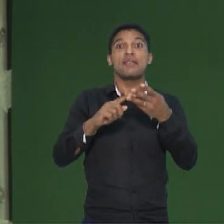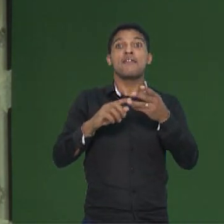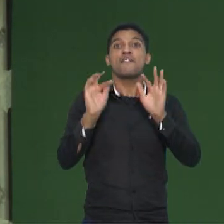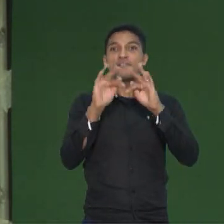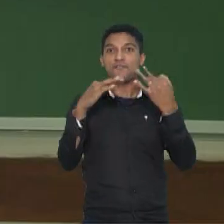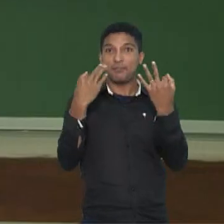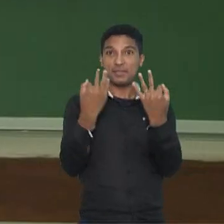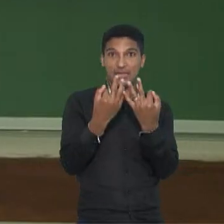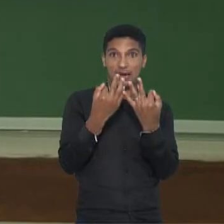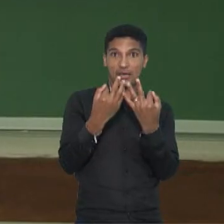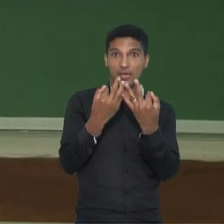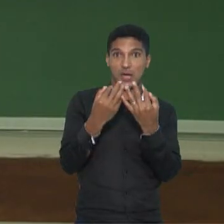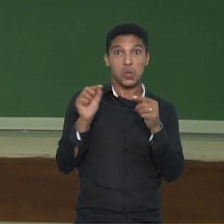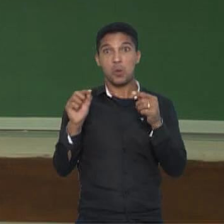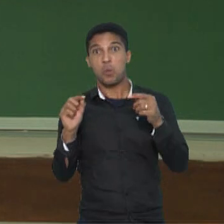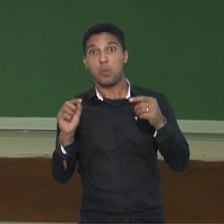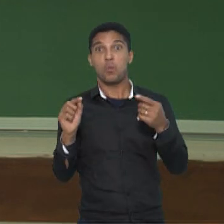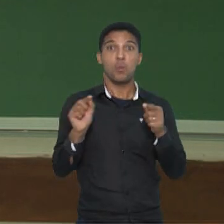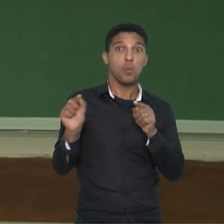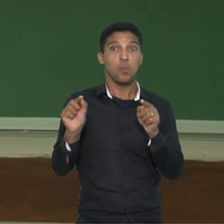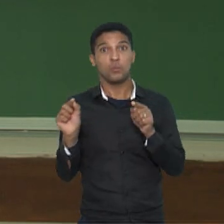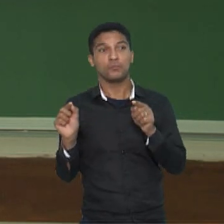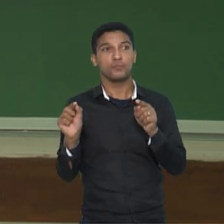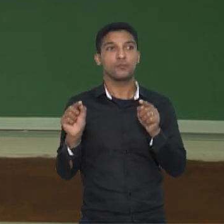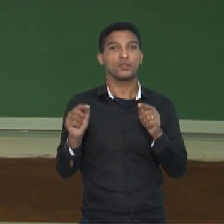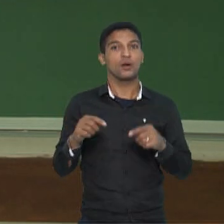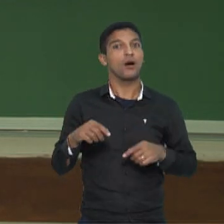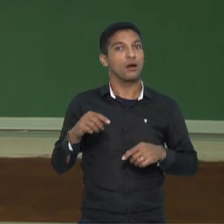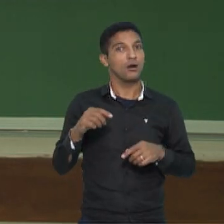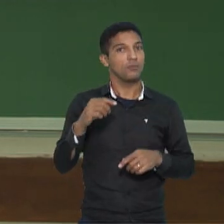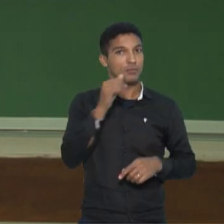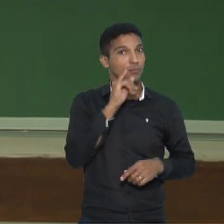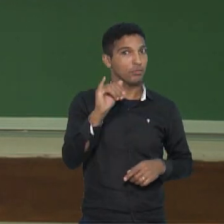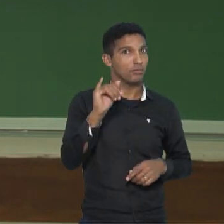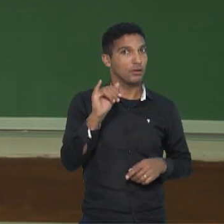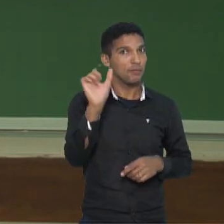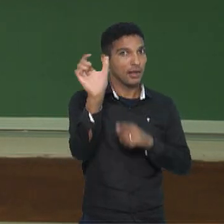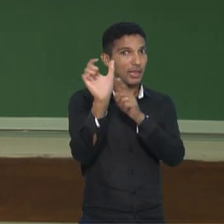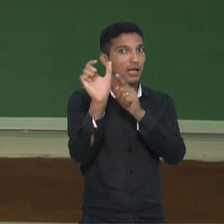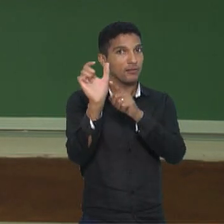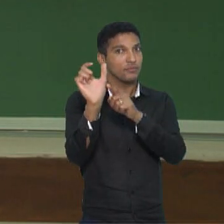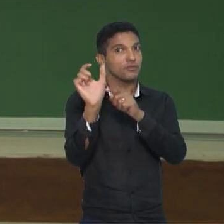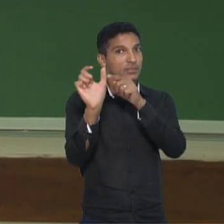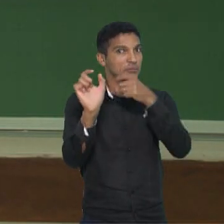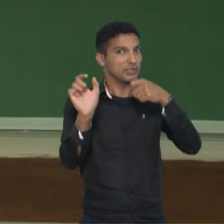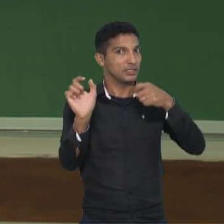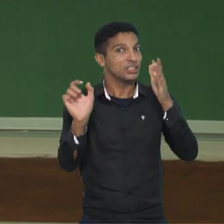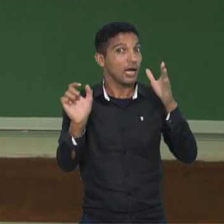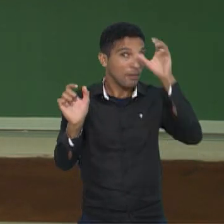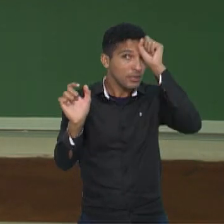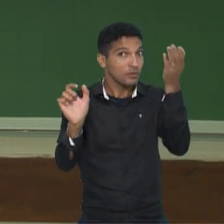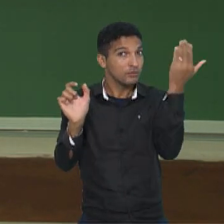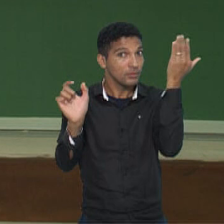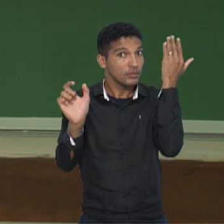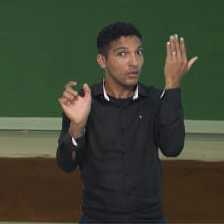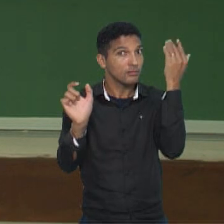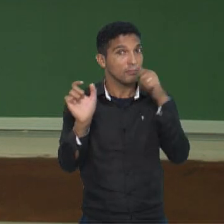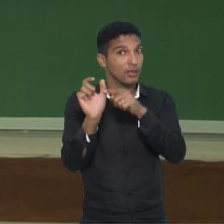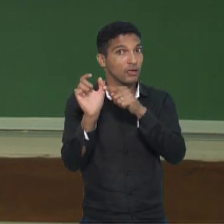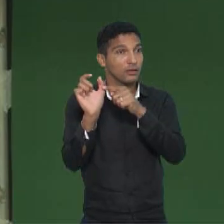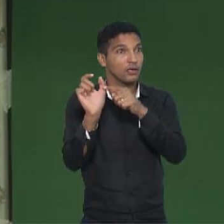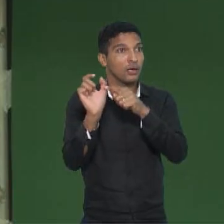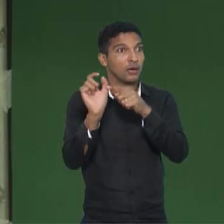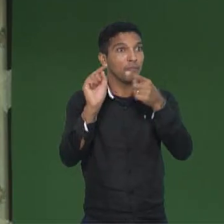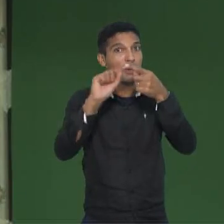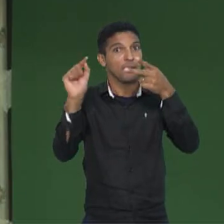patronal. Um recado aqui antes da gente ver a resposta. Esses termos têm que ser comum para você. Se não é,